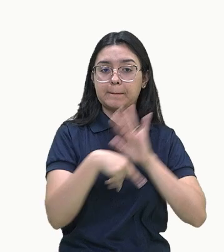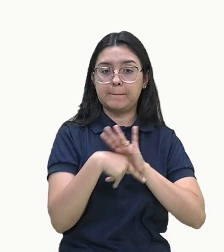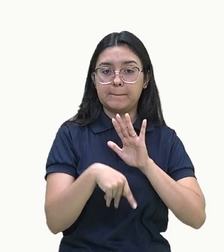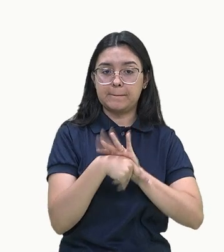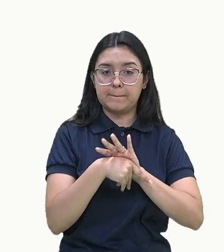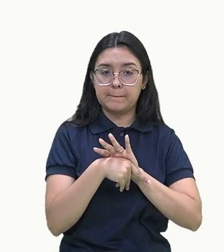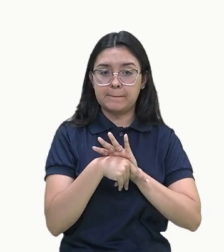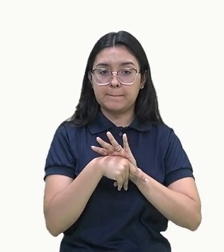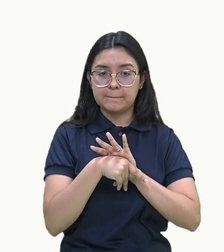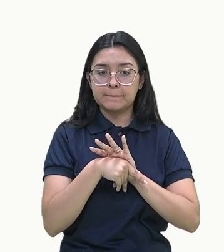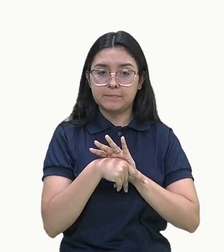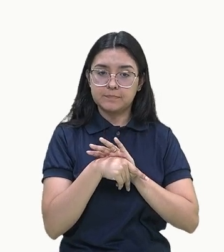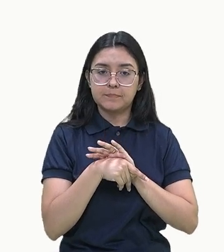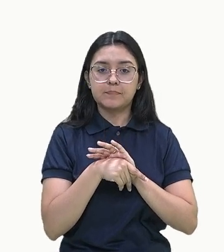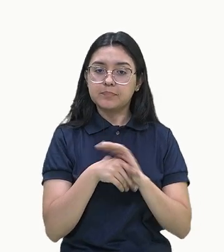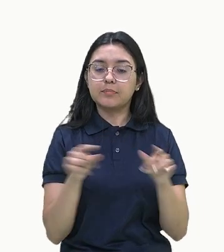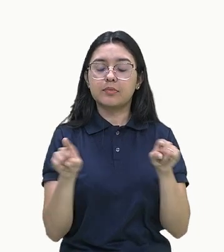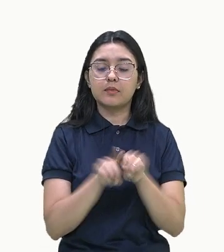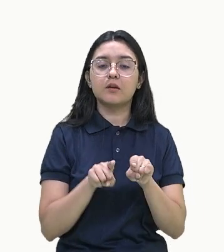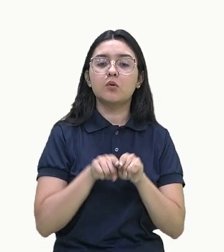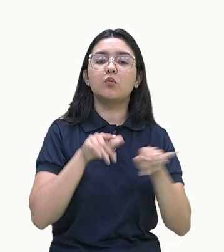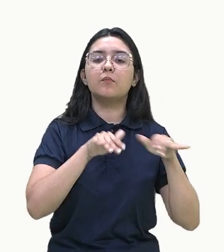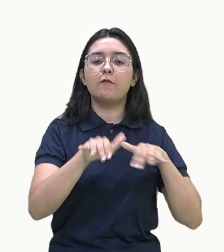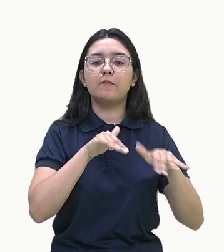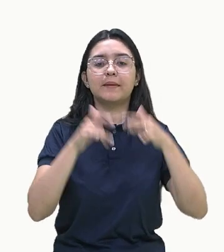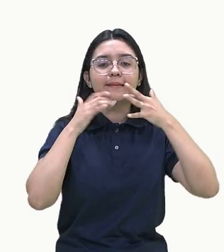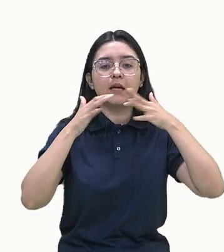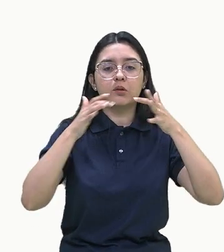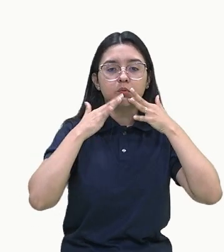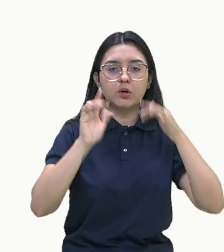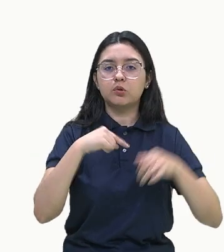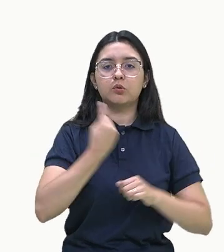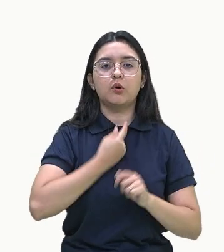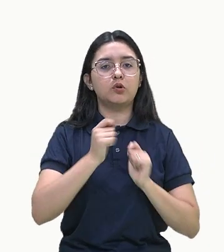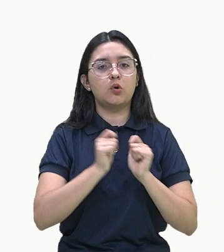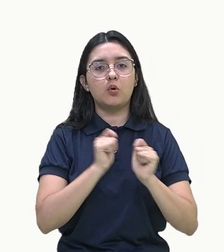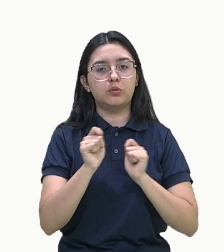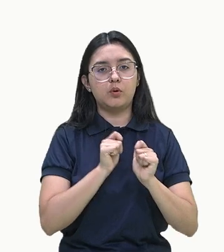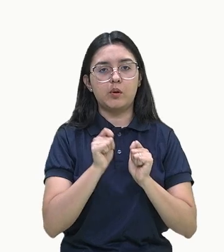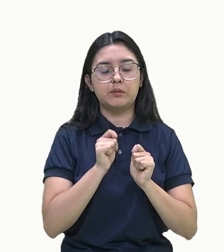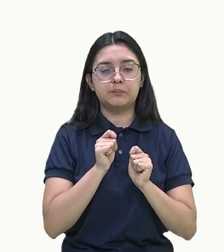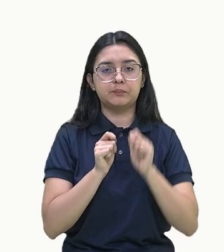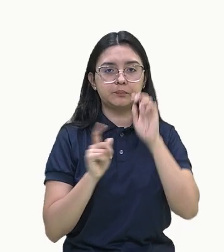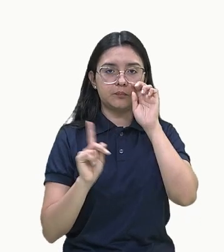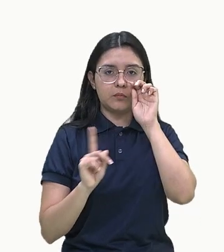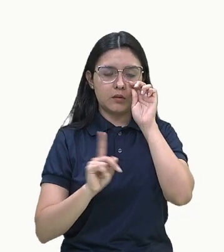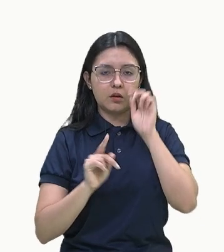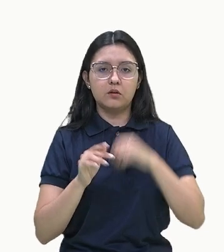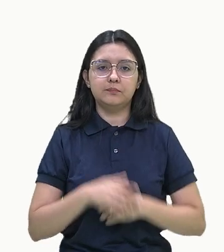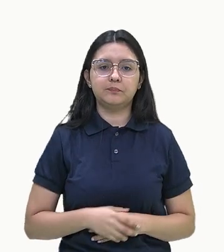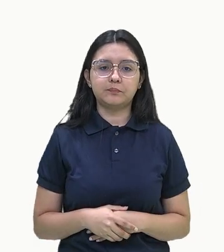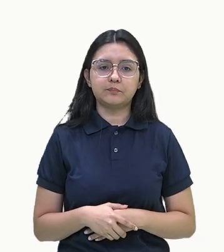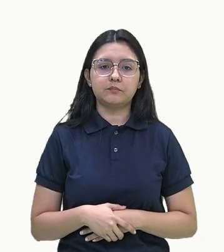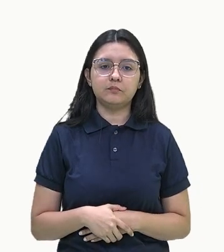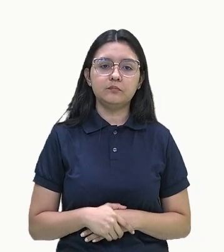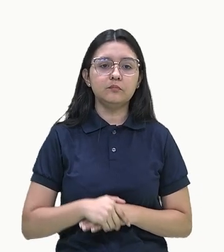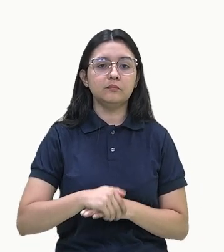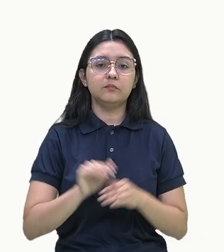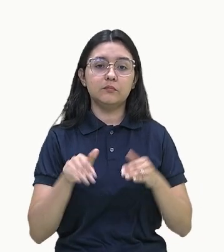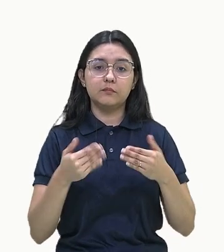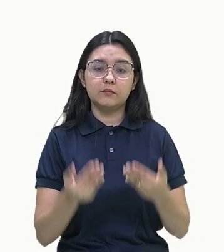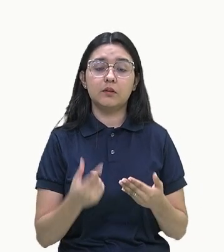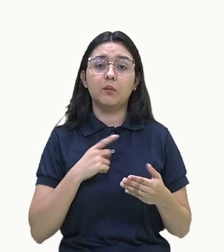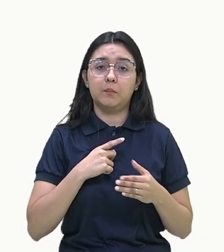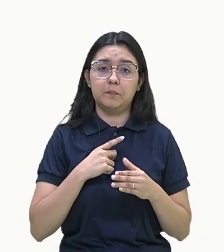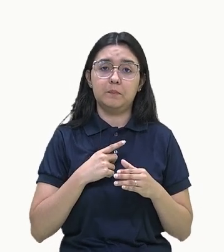especificamente no coração, e aí ele vai realizar movimentos involuntários. E isso mantém ali,